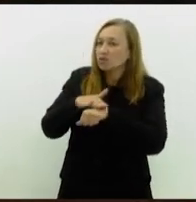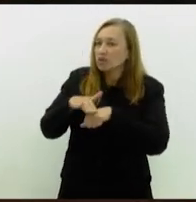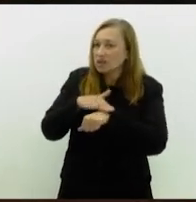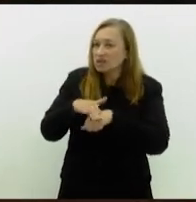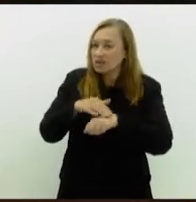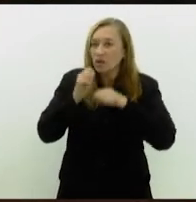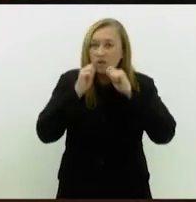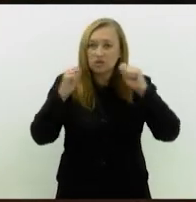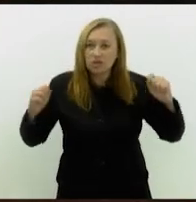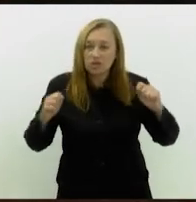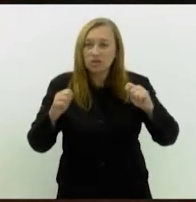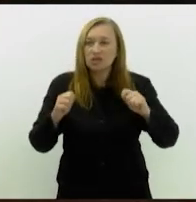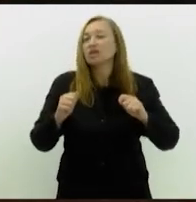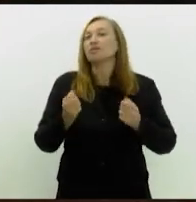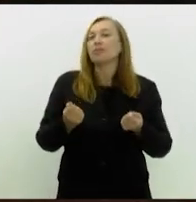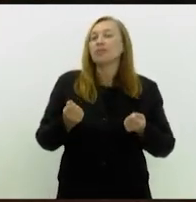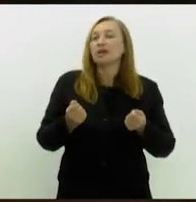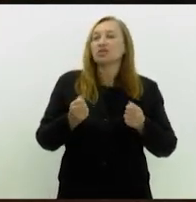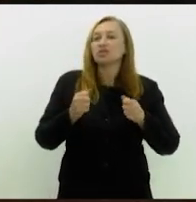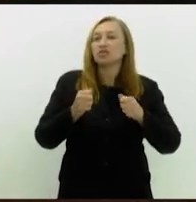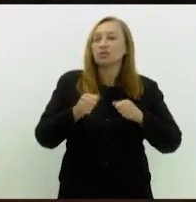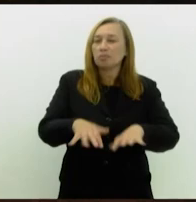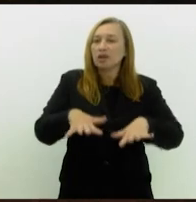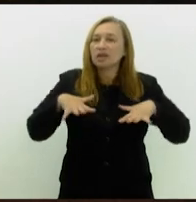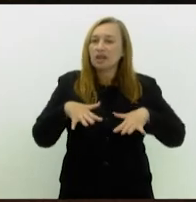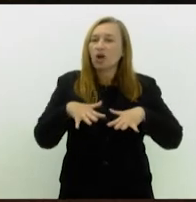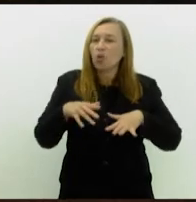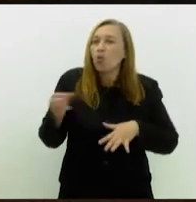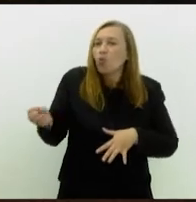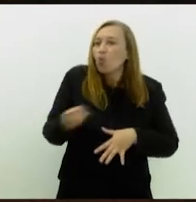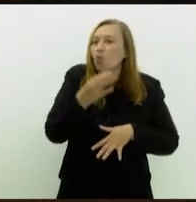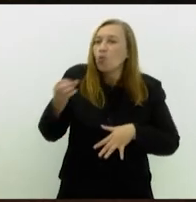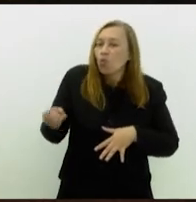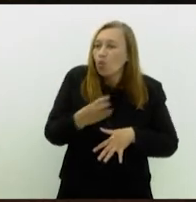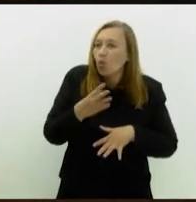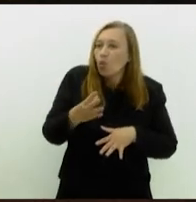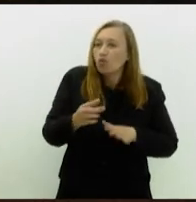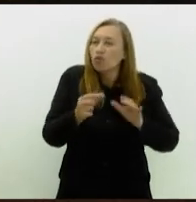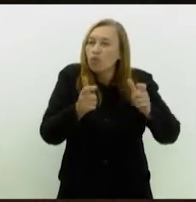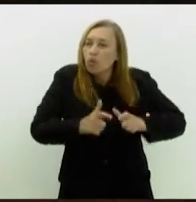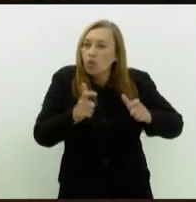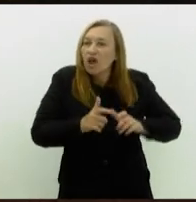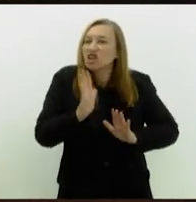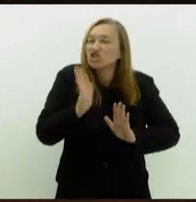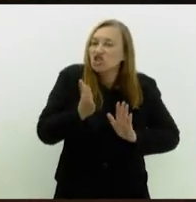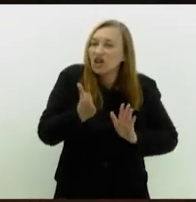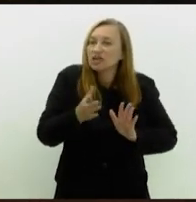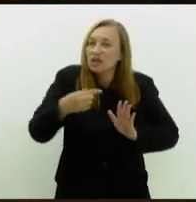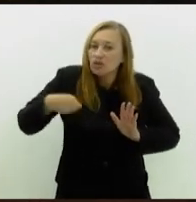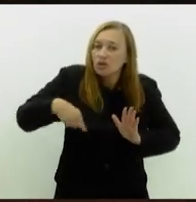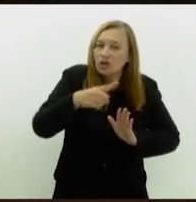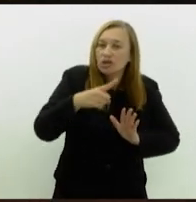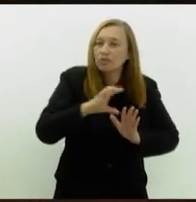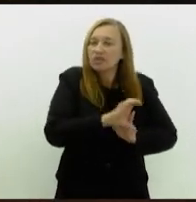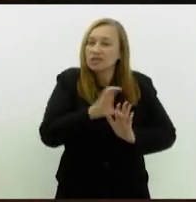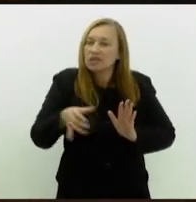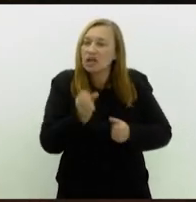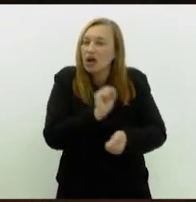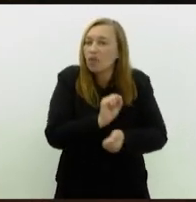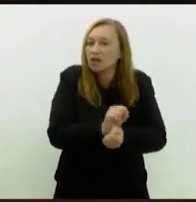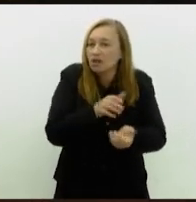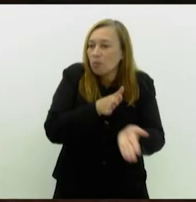de plenário pra gente criar um critério de um novo item no canto dizendo ó já foi submetido ccj aguardando